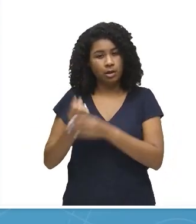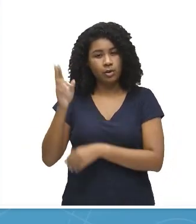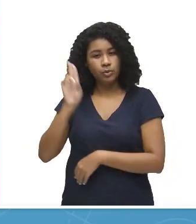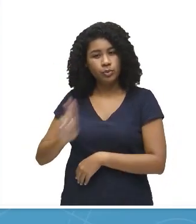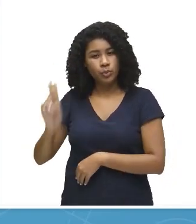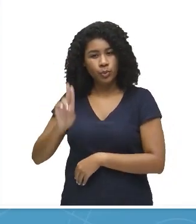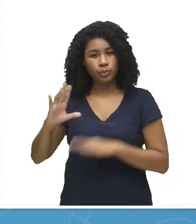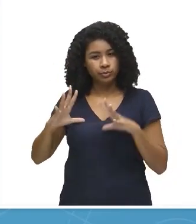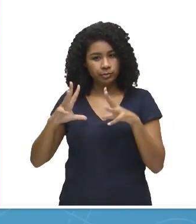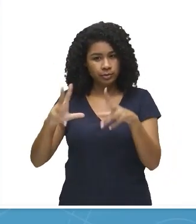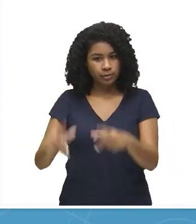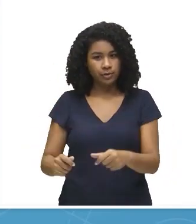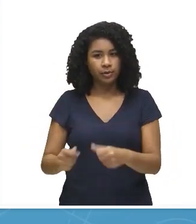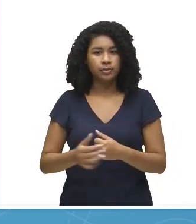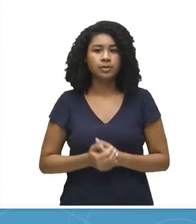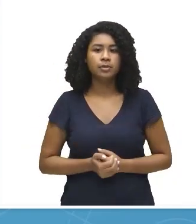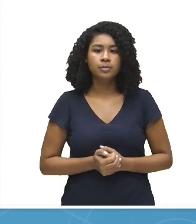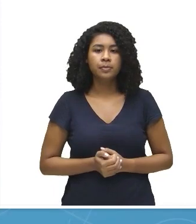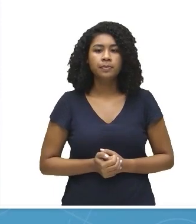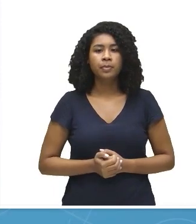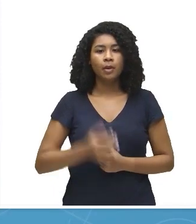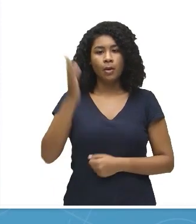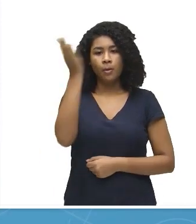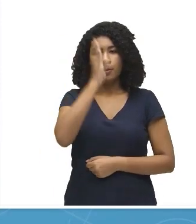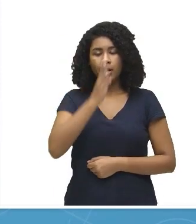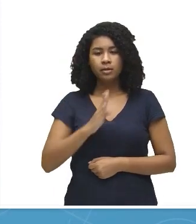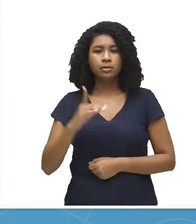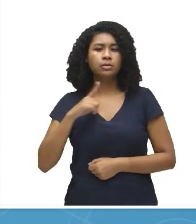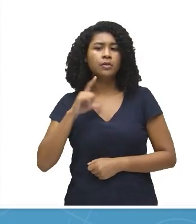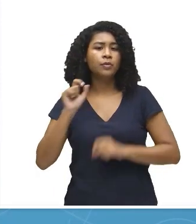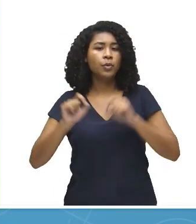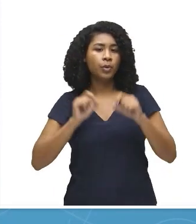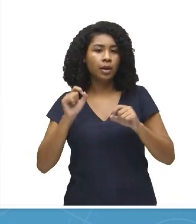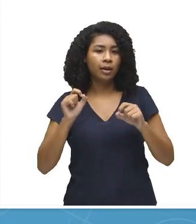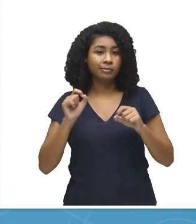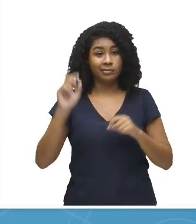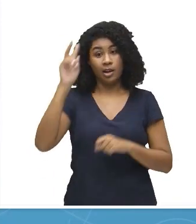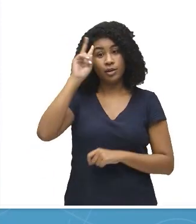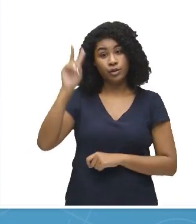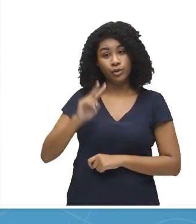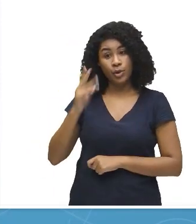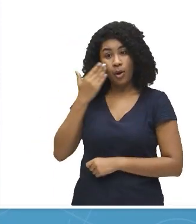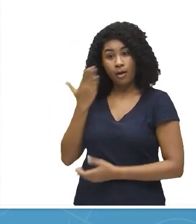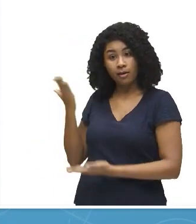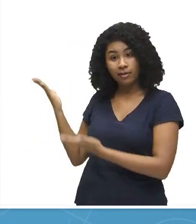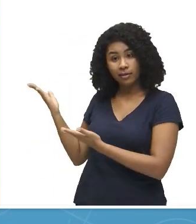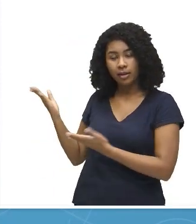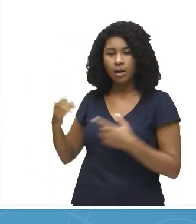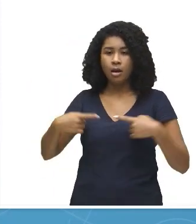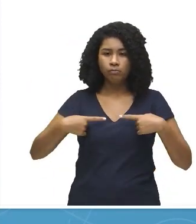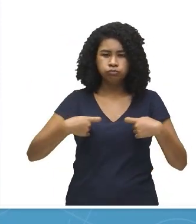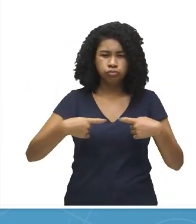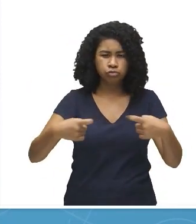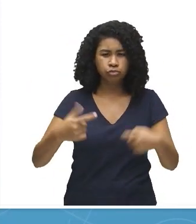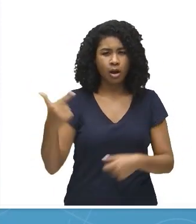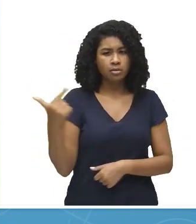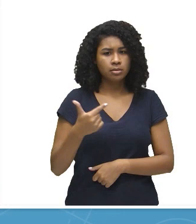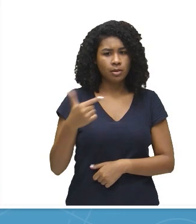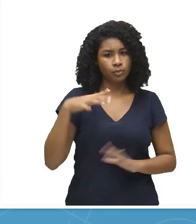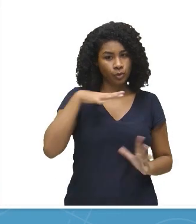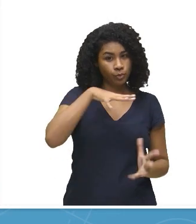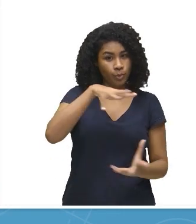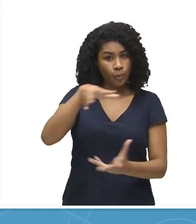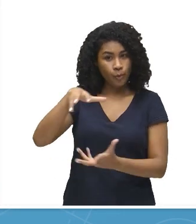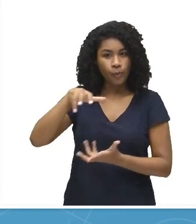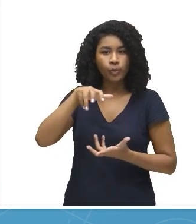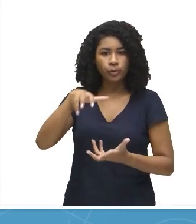Aí temos também o Brasil e a Segunda Guerra Mundial, né? Então a gente tem a Segunda Guerra Mundial ocorrendo aqui nesse período